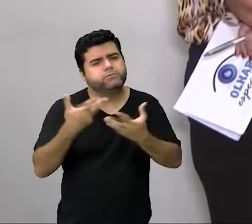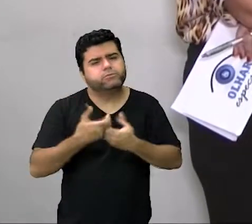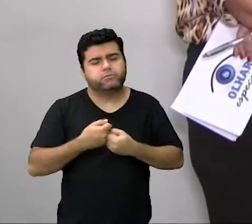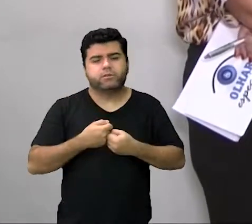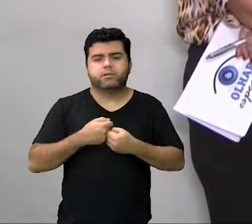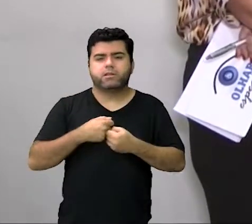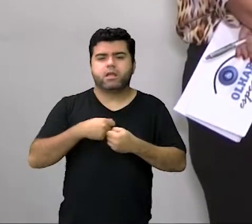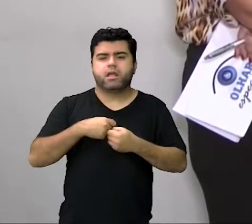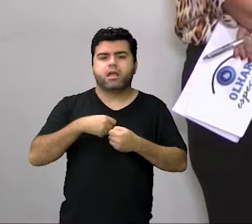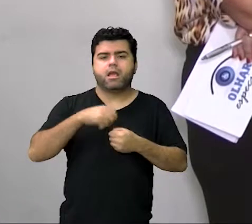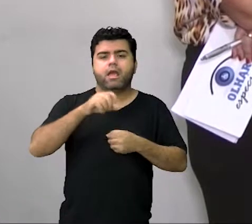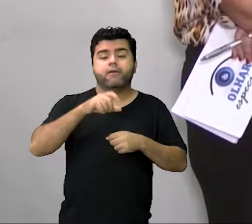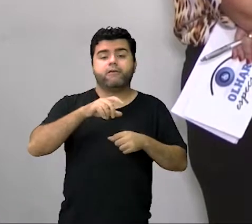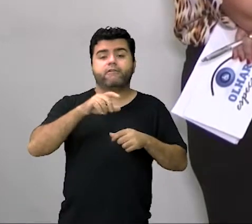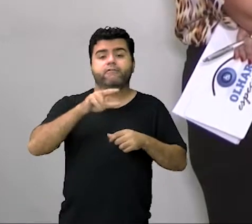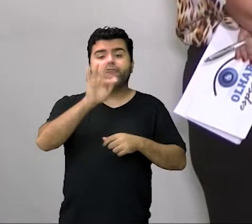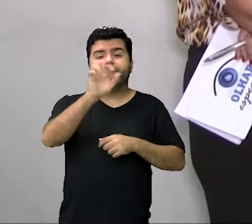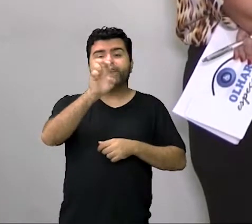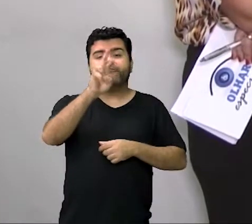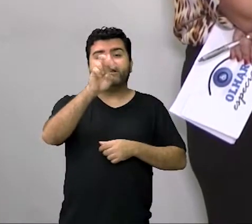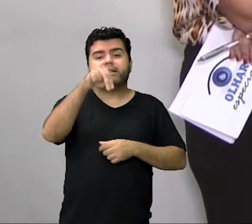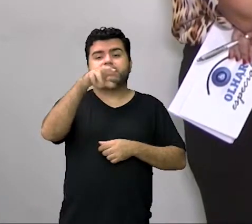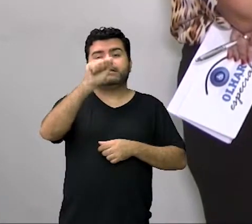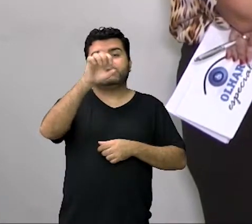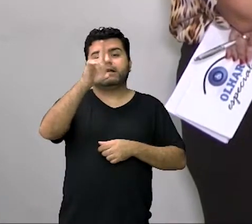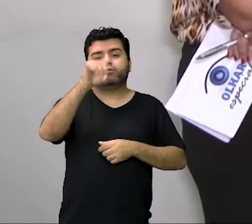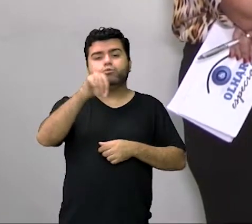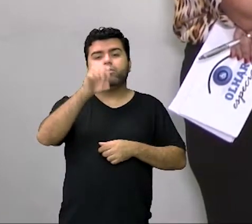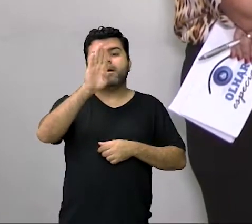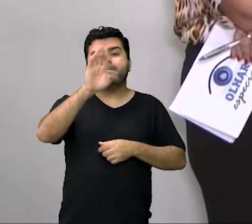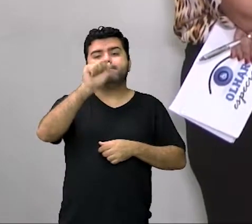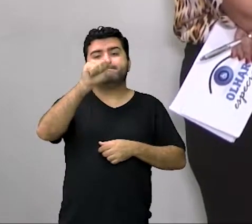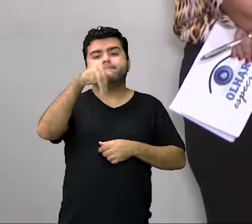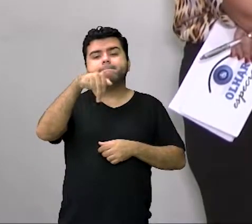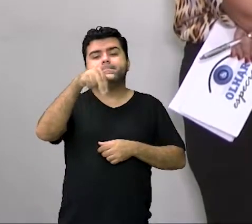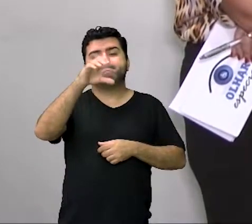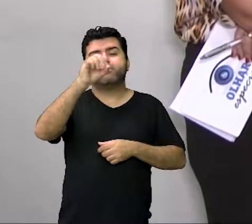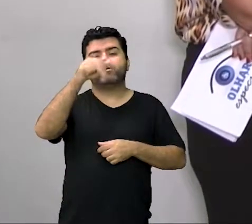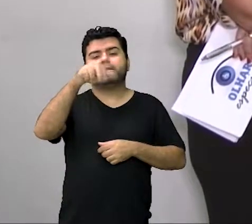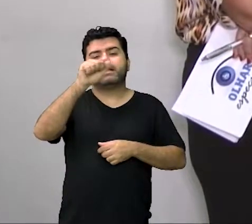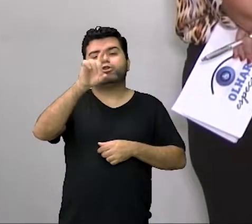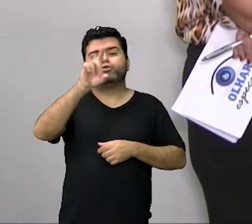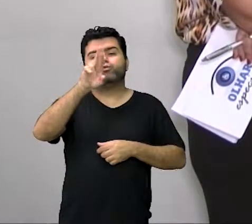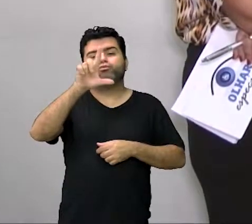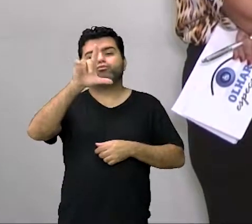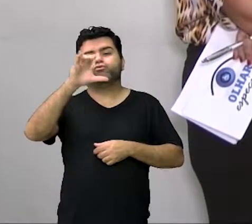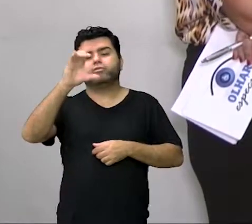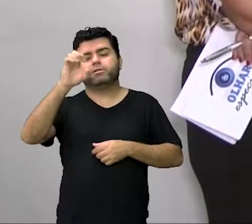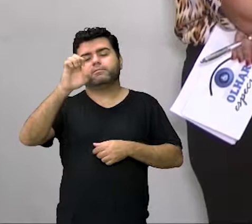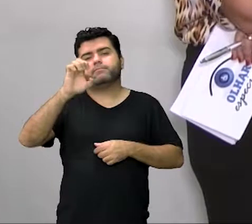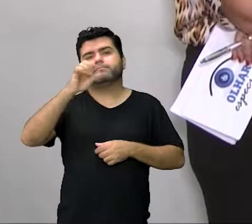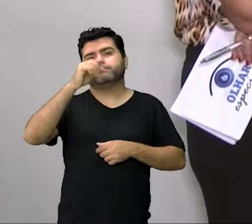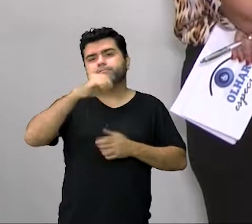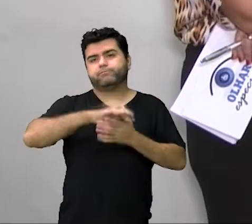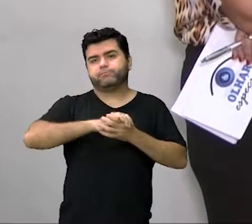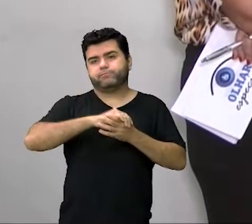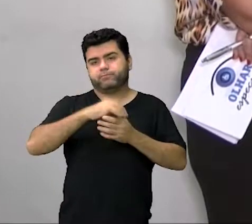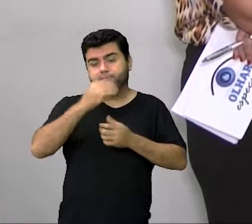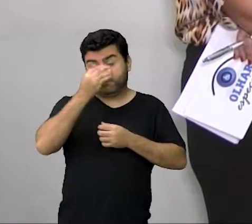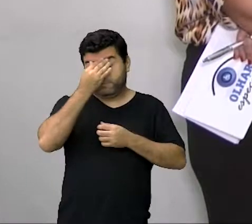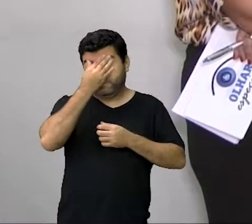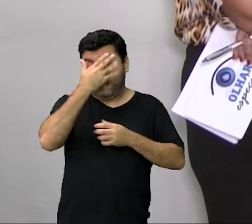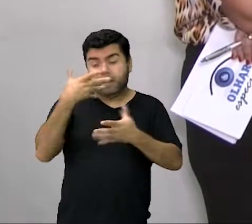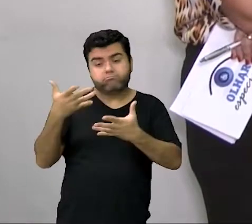É, né? Bonaduce. É Fernando Bonaduce, que fica no Jardim das Flores, na Horácio Laffer. E ela nos